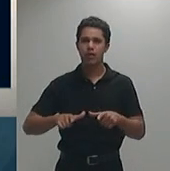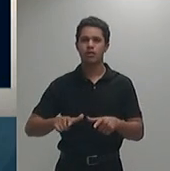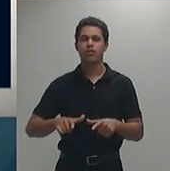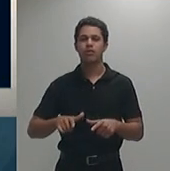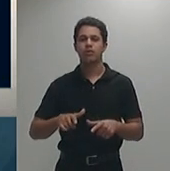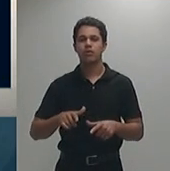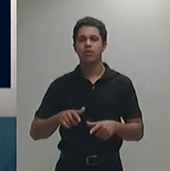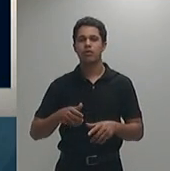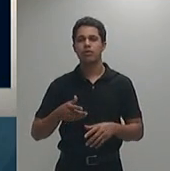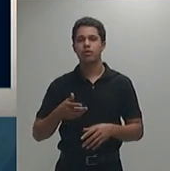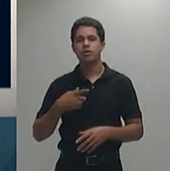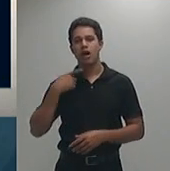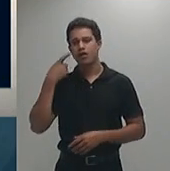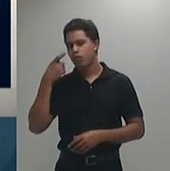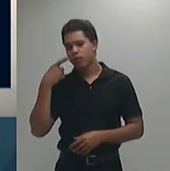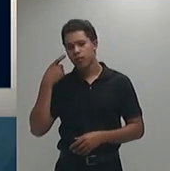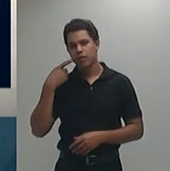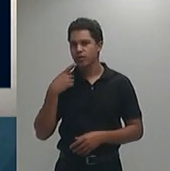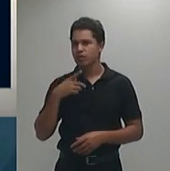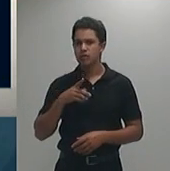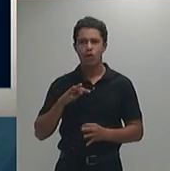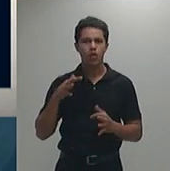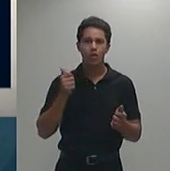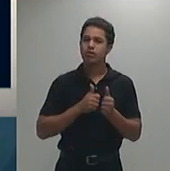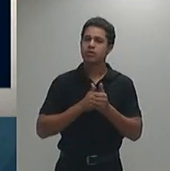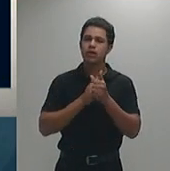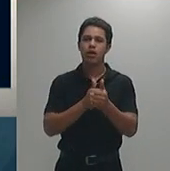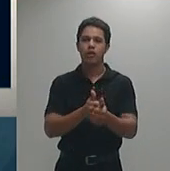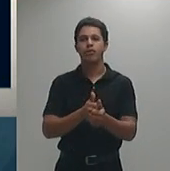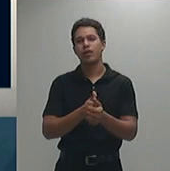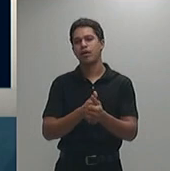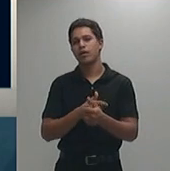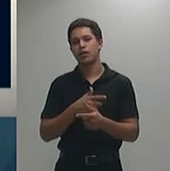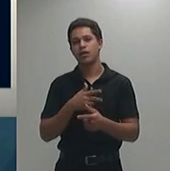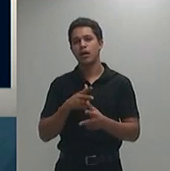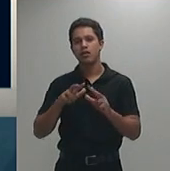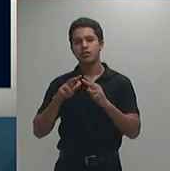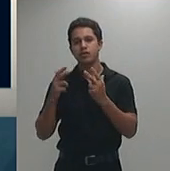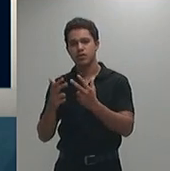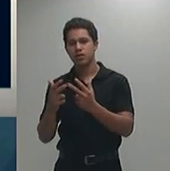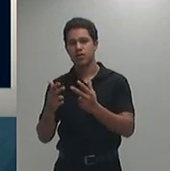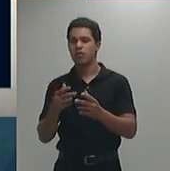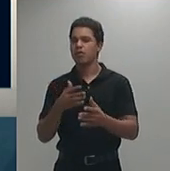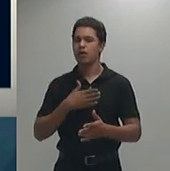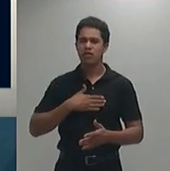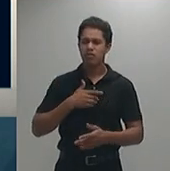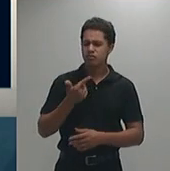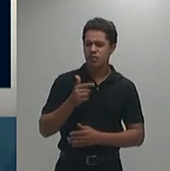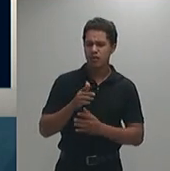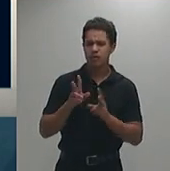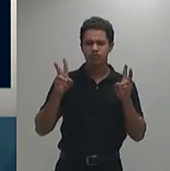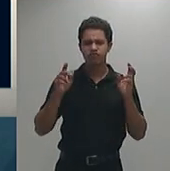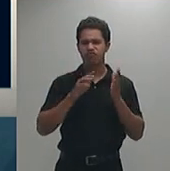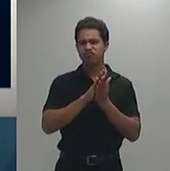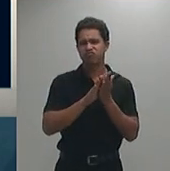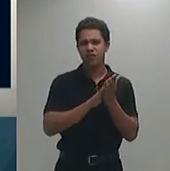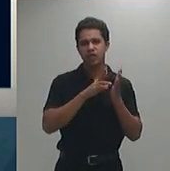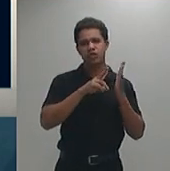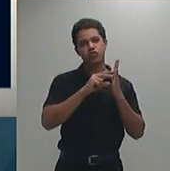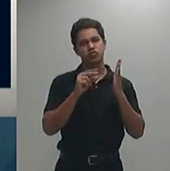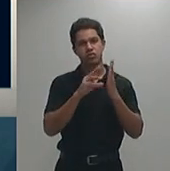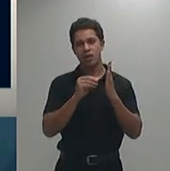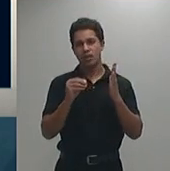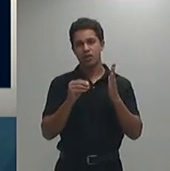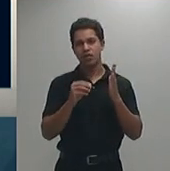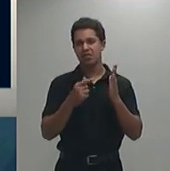aos advogados e fiquem todos que nos acompanham as redes suas gatinho eu não tenho nem estágio não tem nenhum adiamento